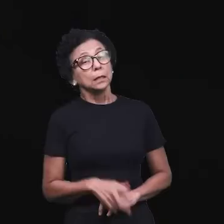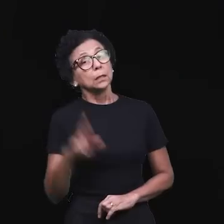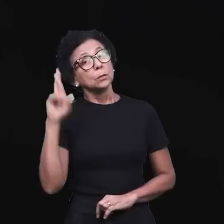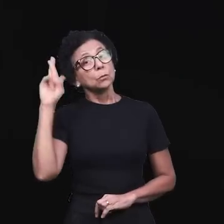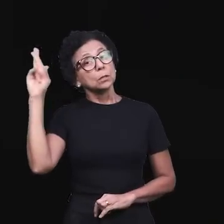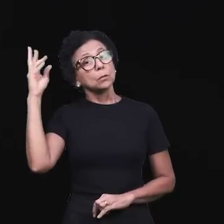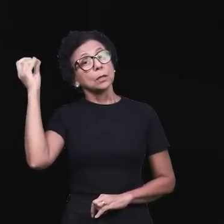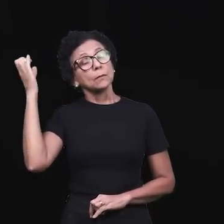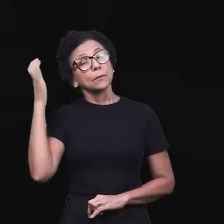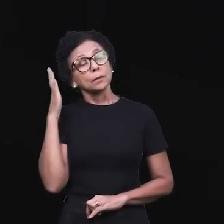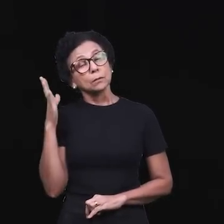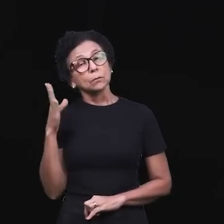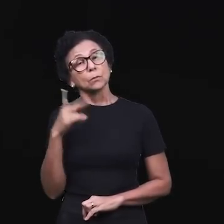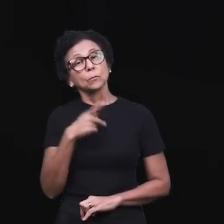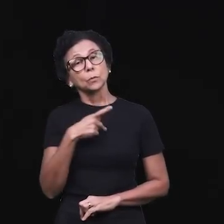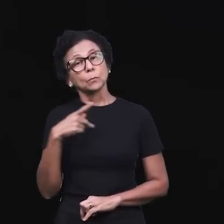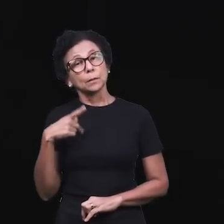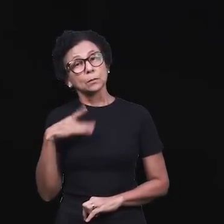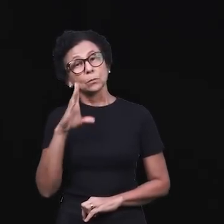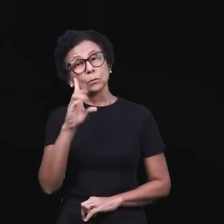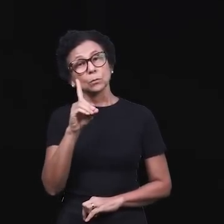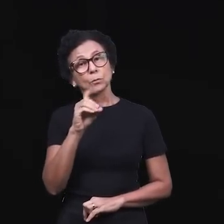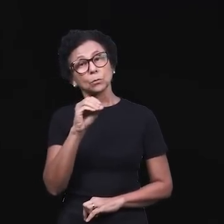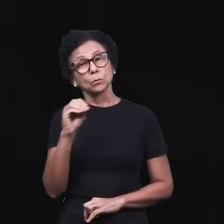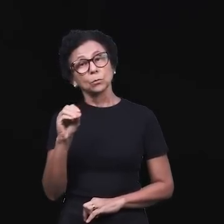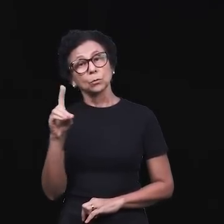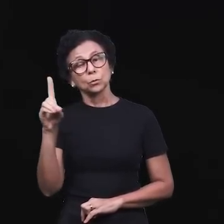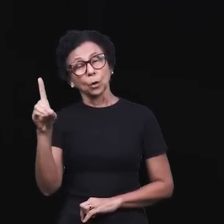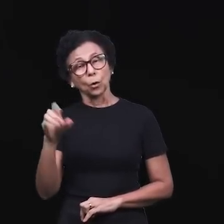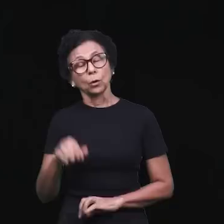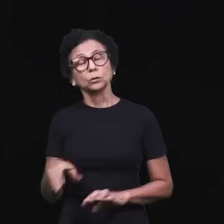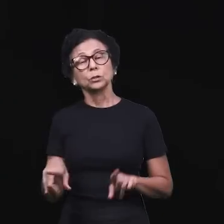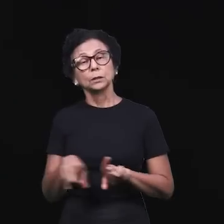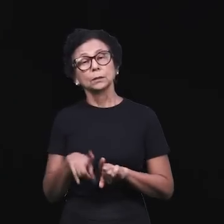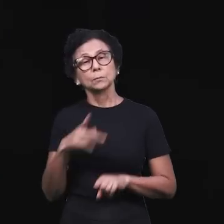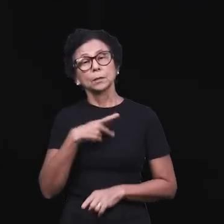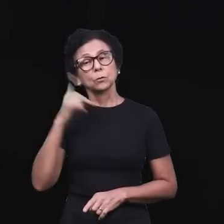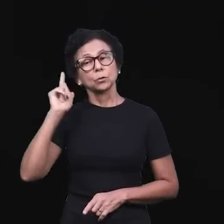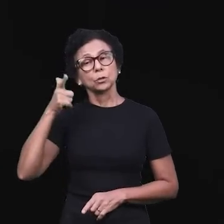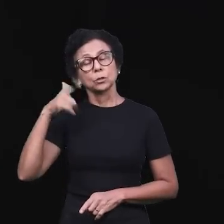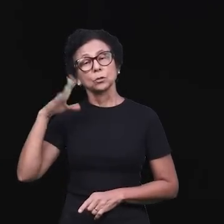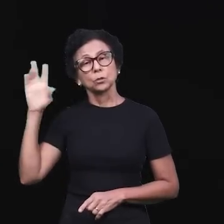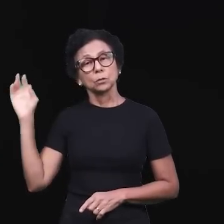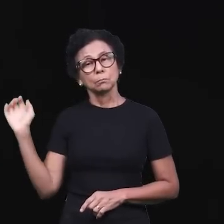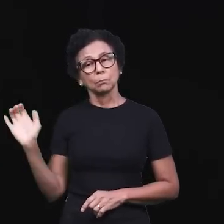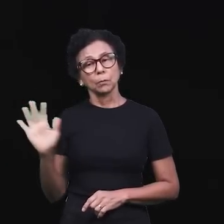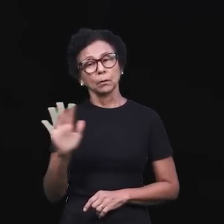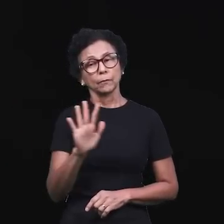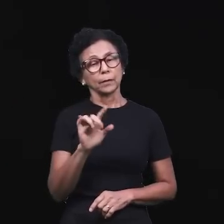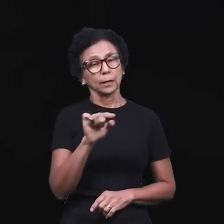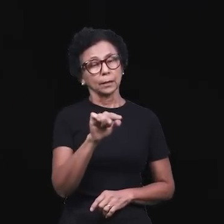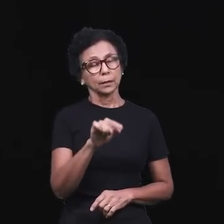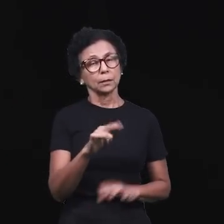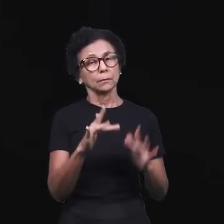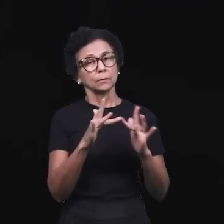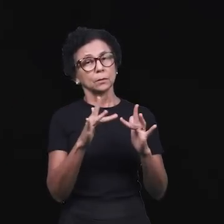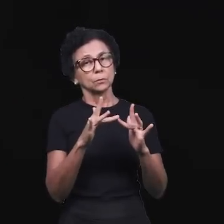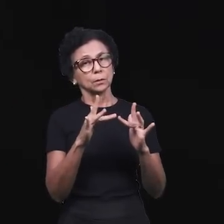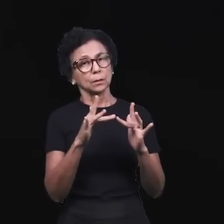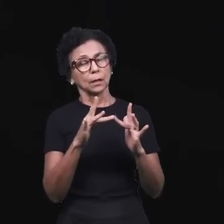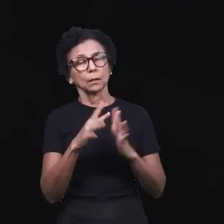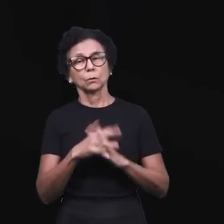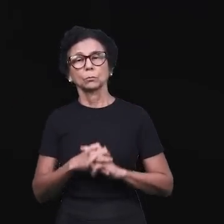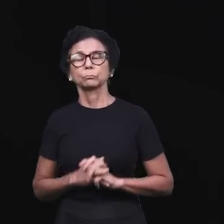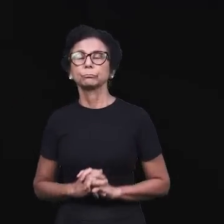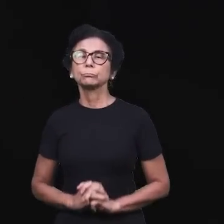pastor Gedeuti e a esposa vieram e passaram um mês aqui. Foi o primeiro contato aqui. Houve